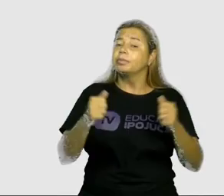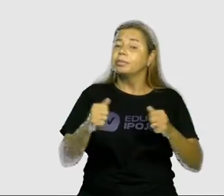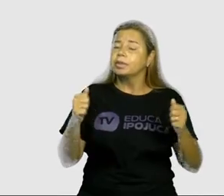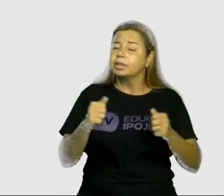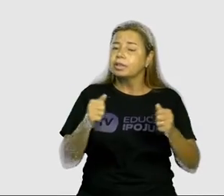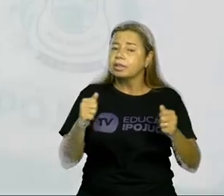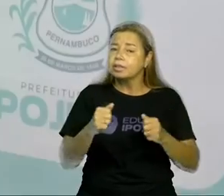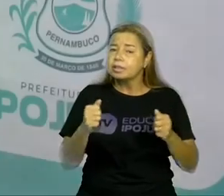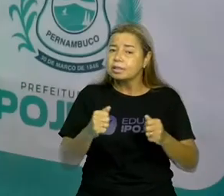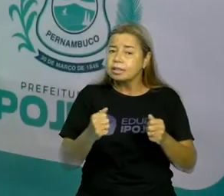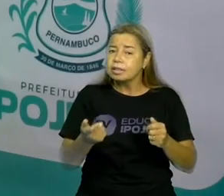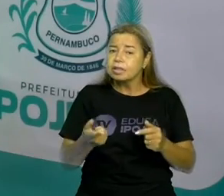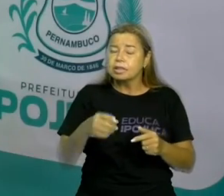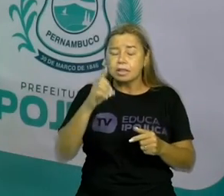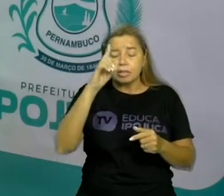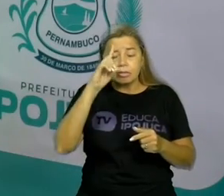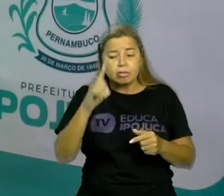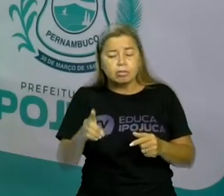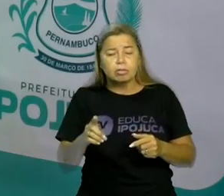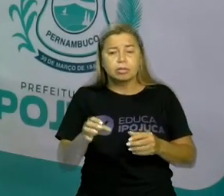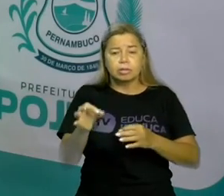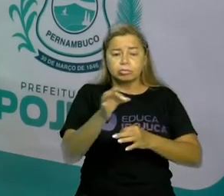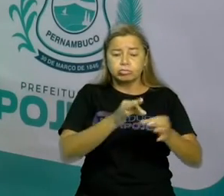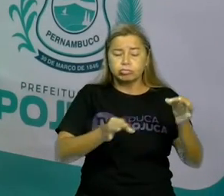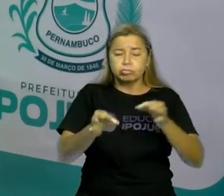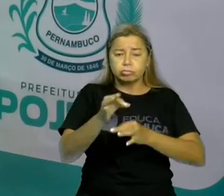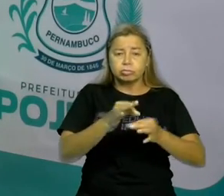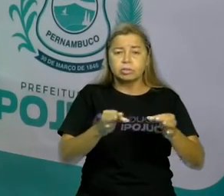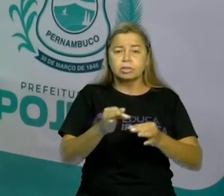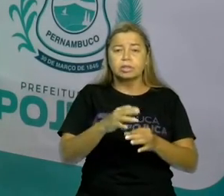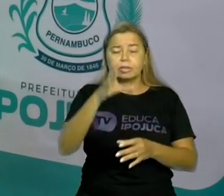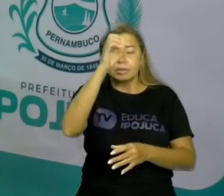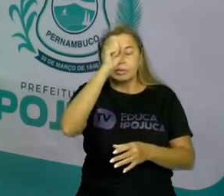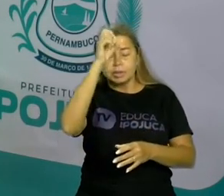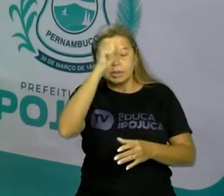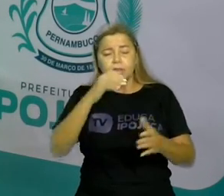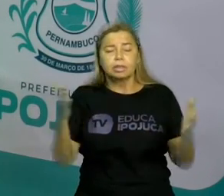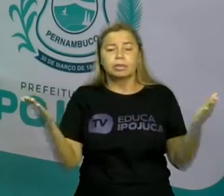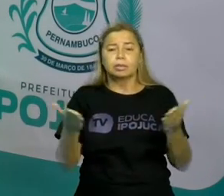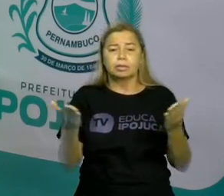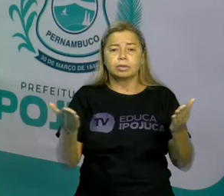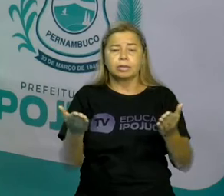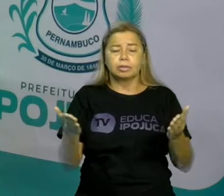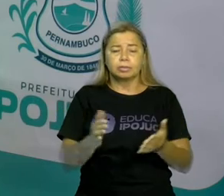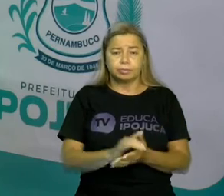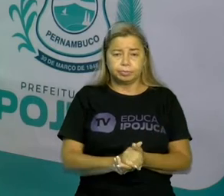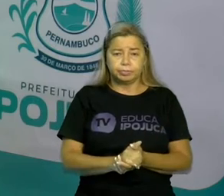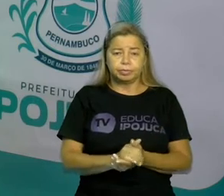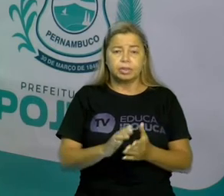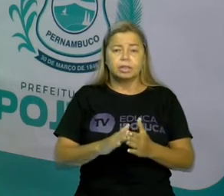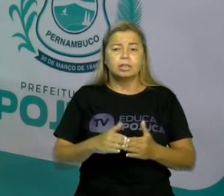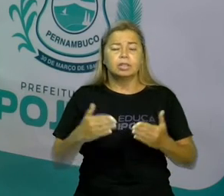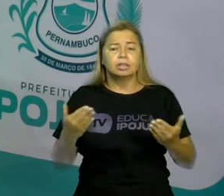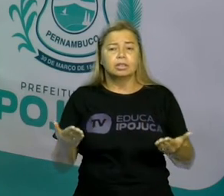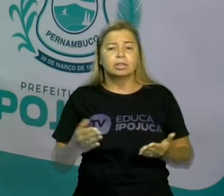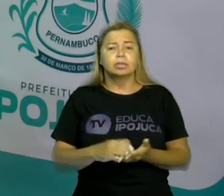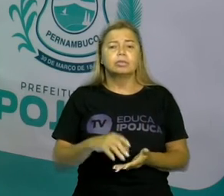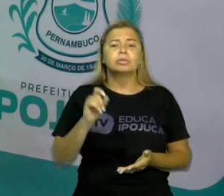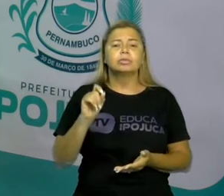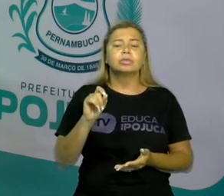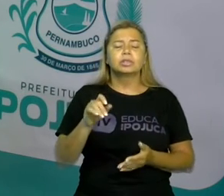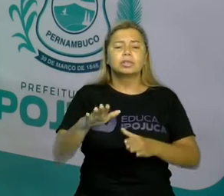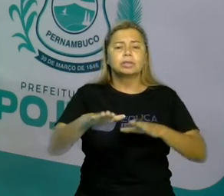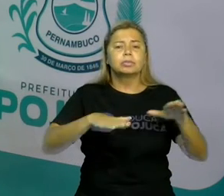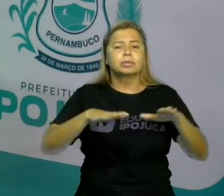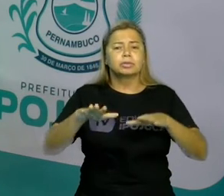gente vai ver sobre isso a partir de agora. O que é movimentação? É o ato